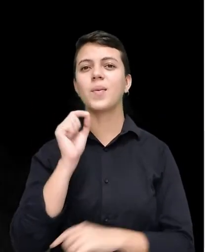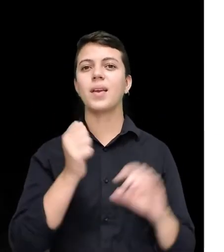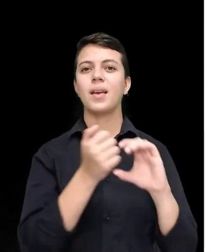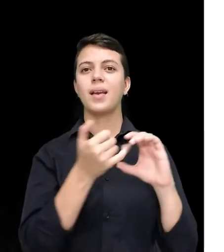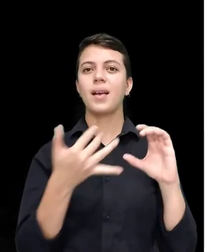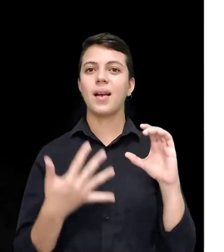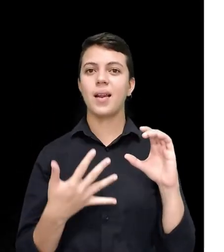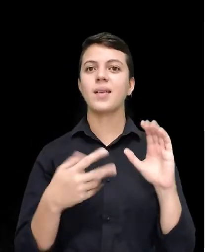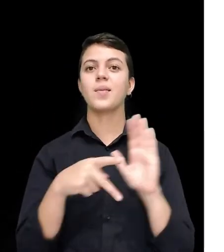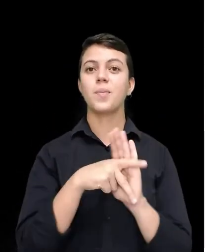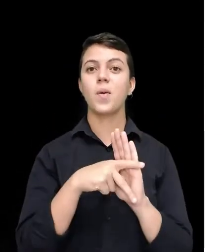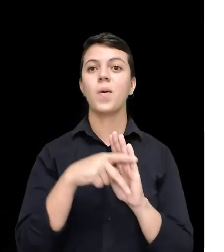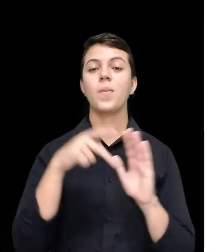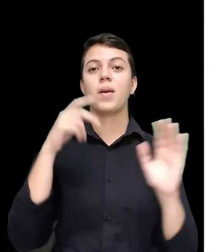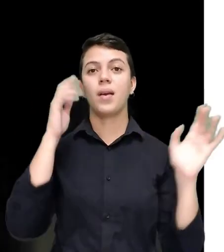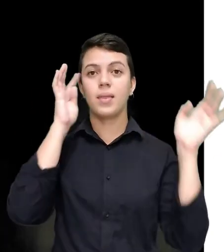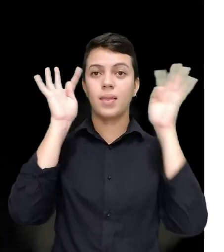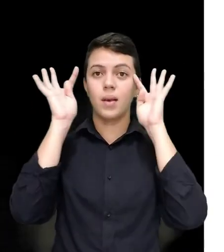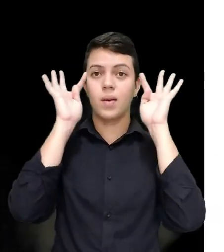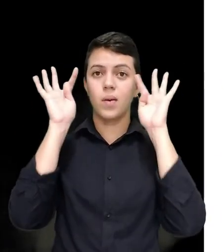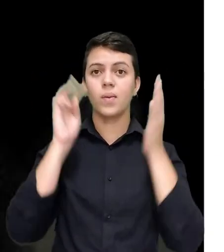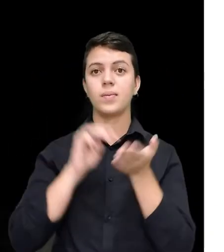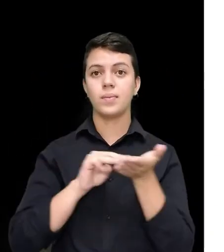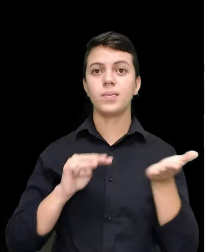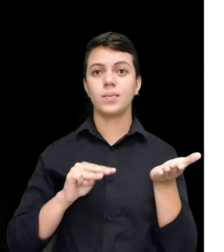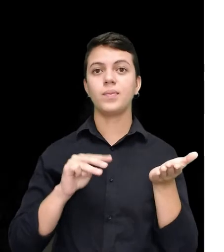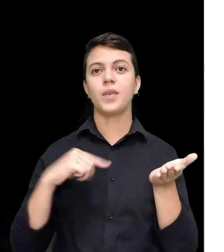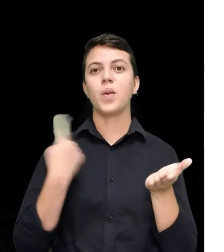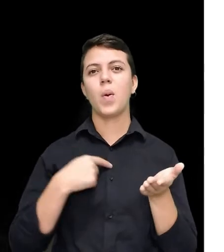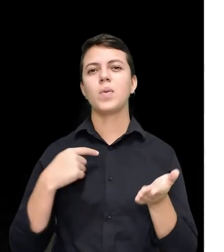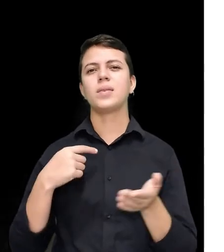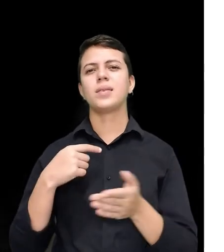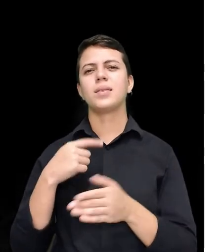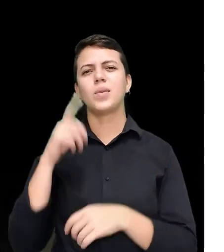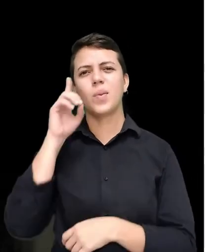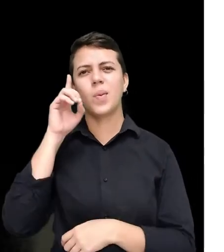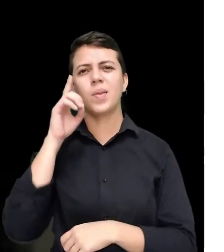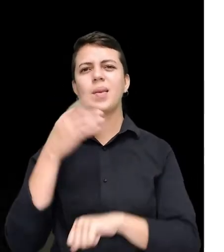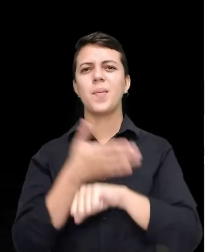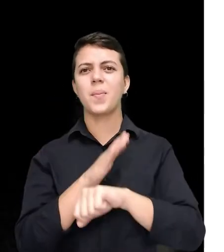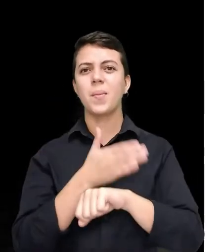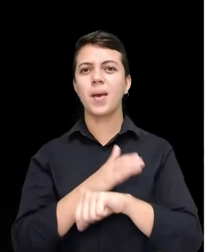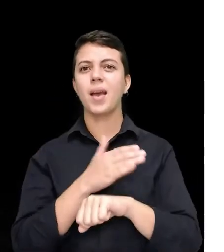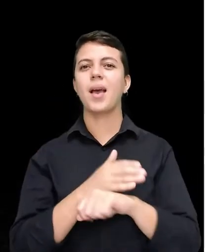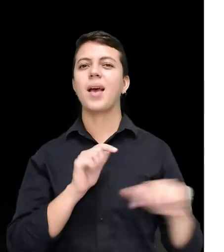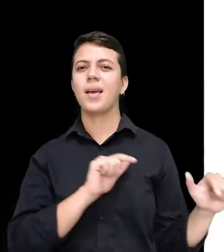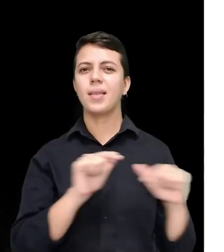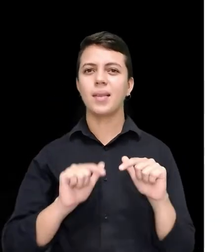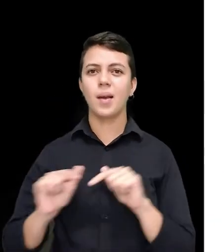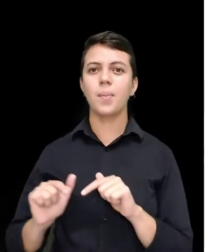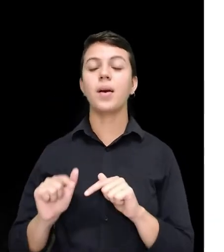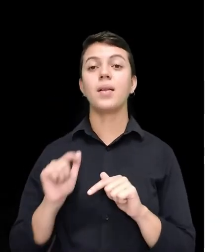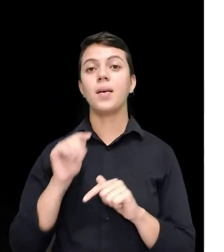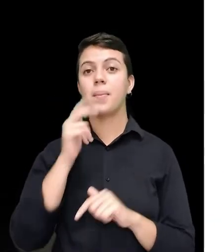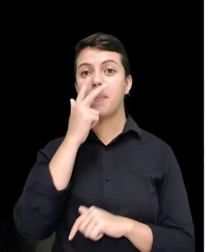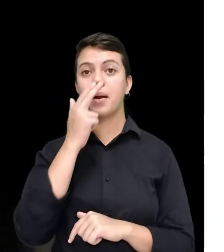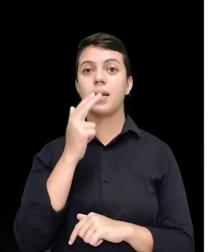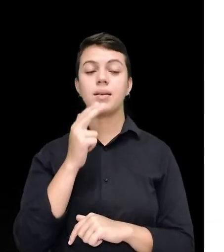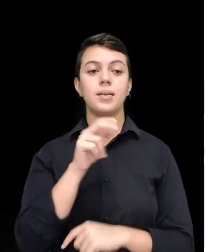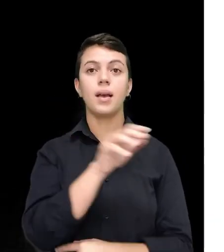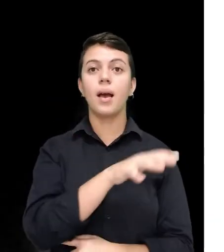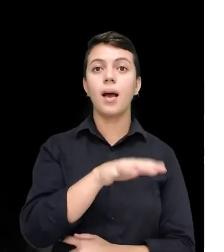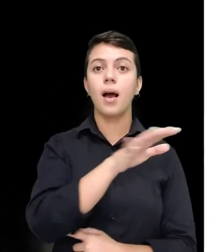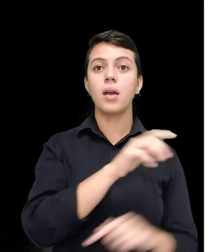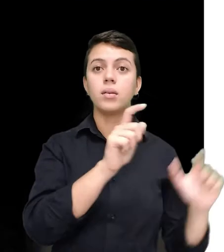características, também teórico-metodológicas nas nossas práticas, a partir do reconhecimento de algumas áreas